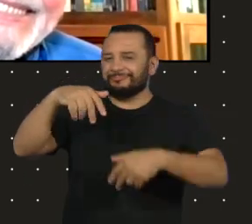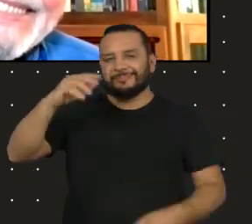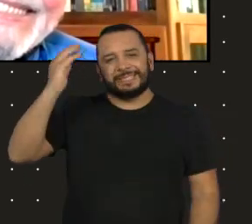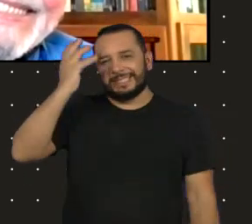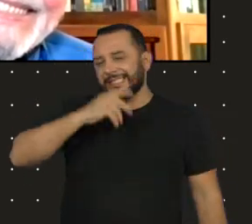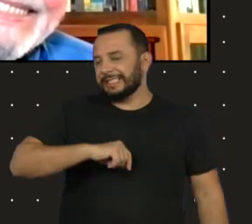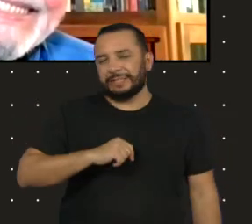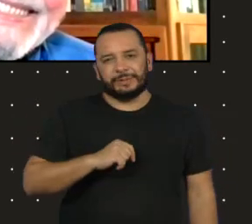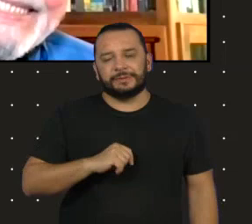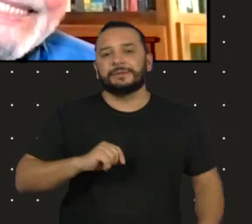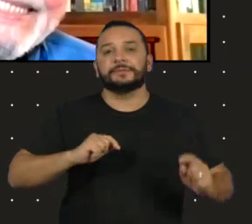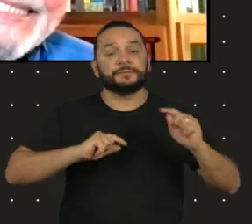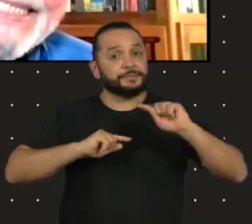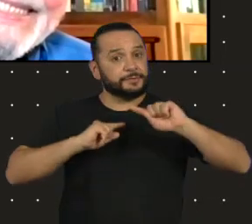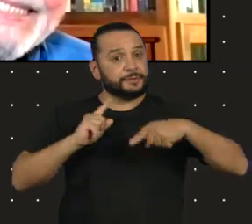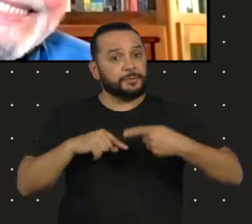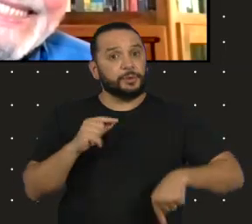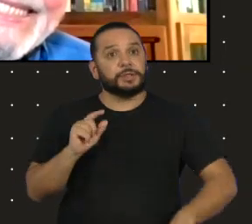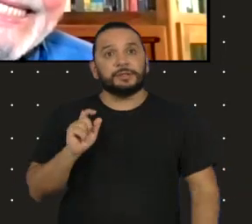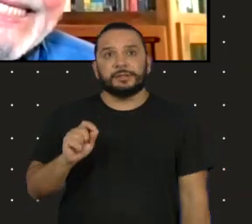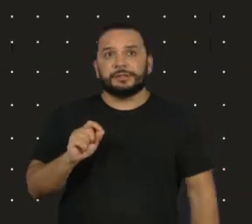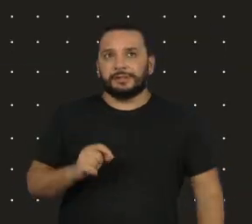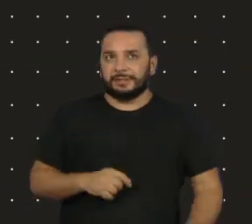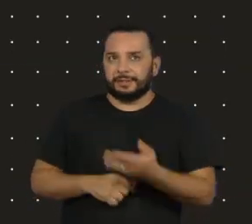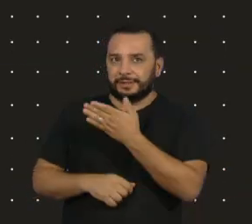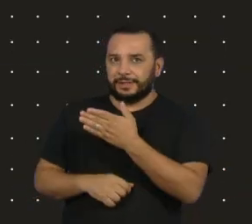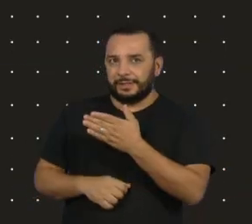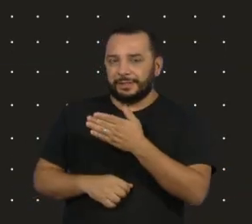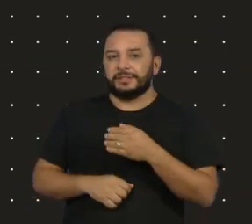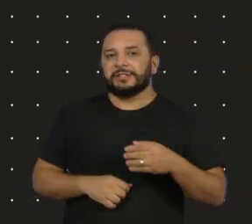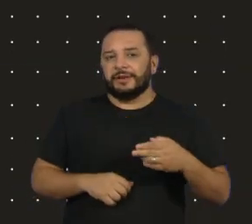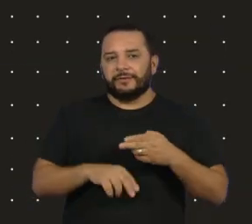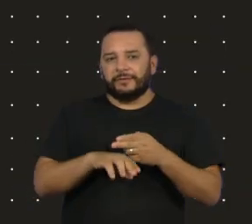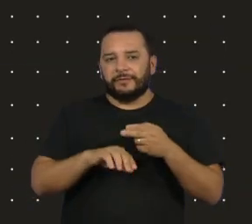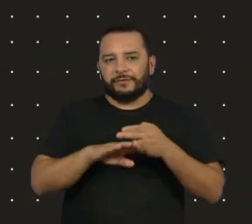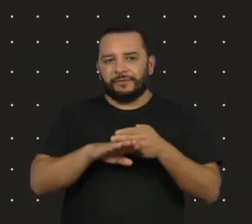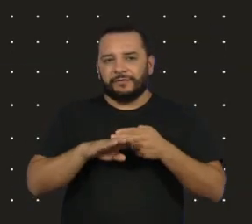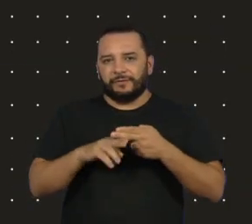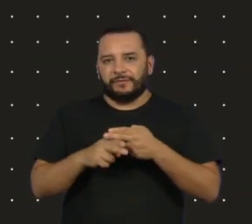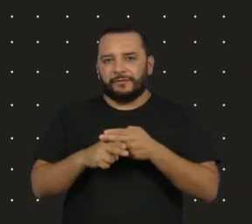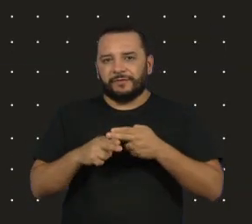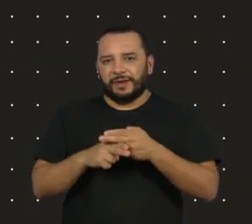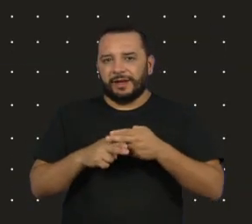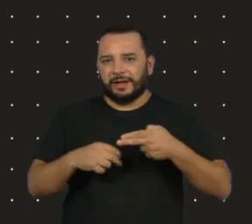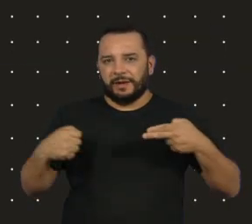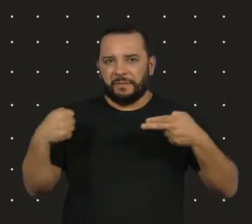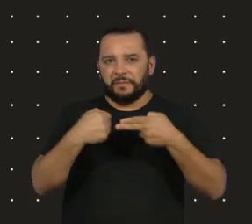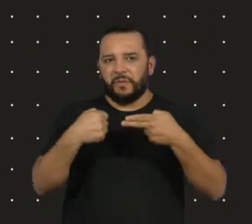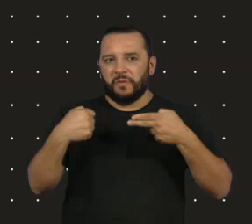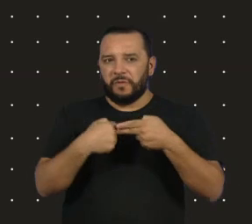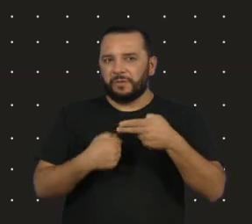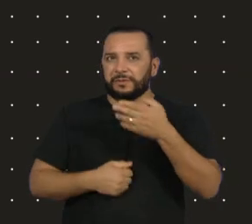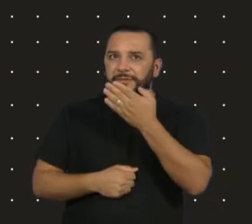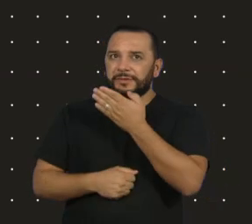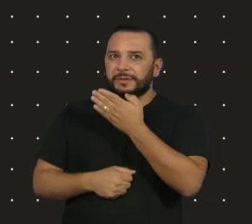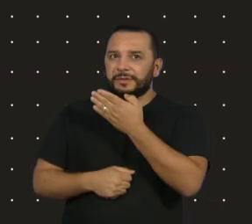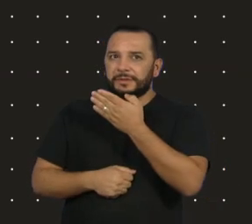foi o cartaz também. Depois, Murro em Ponta de Faca, do Boal. E por último